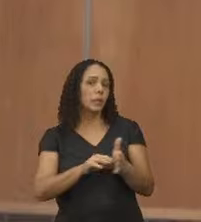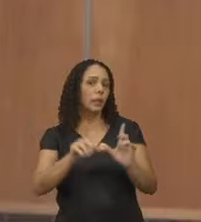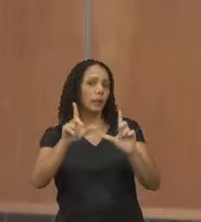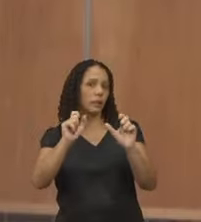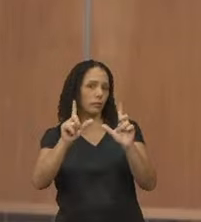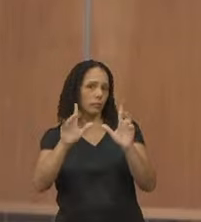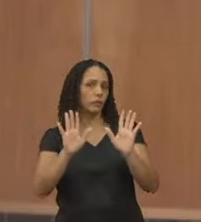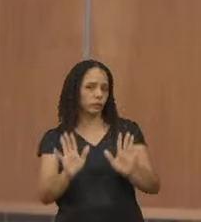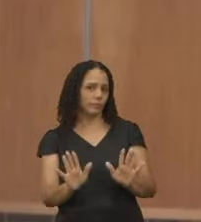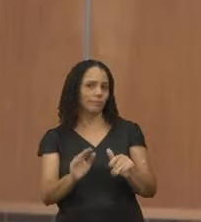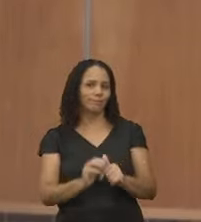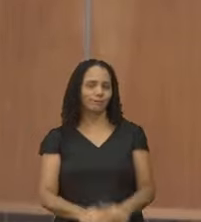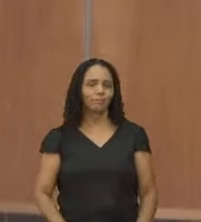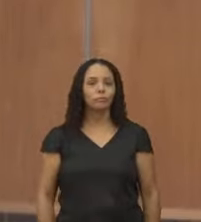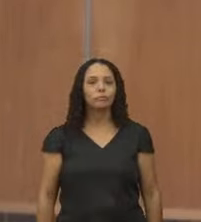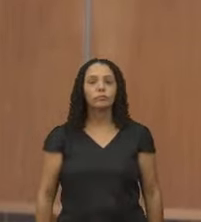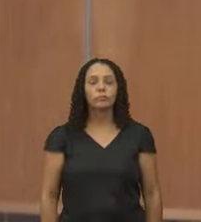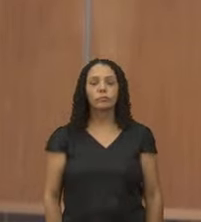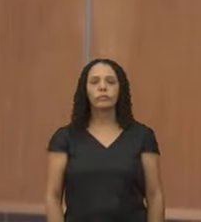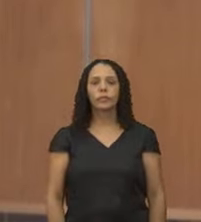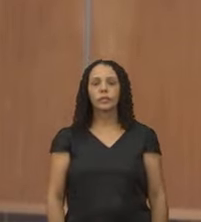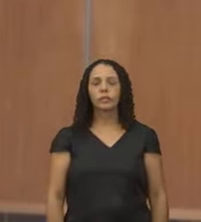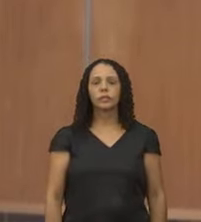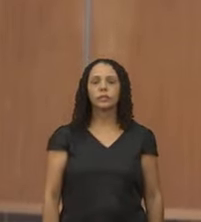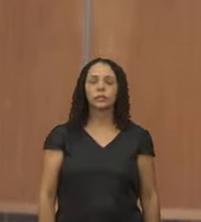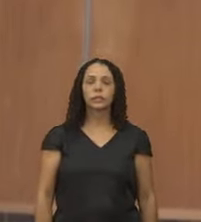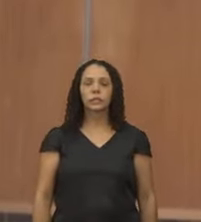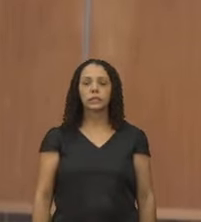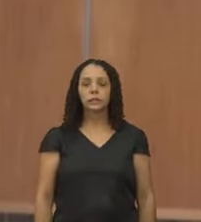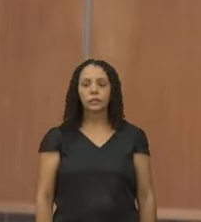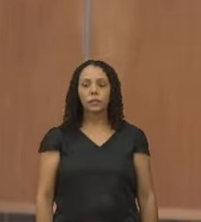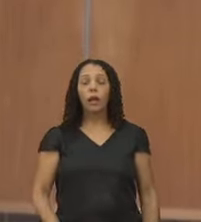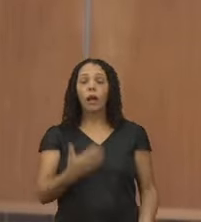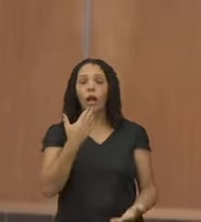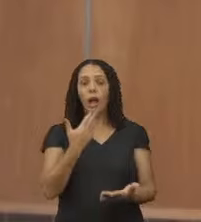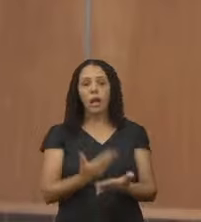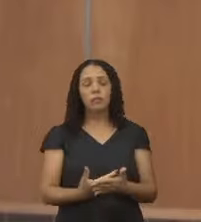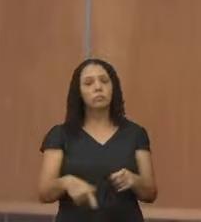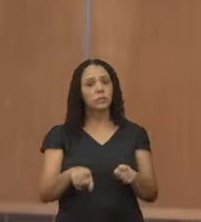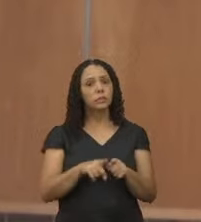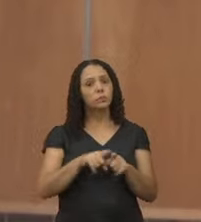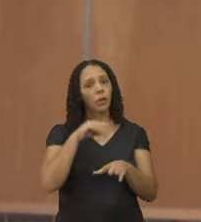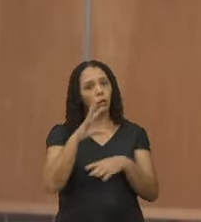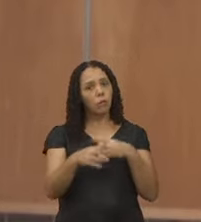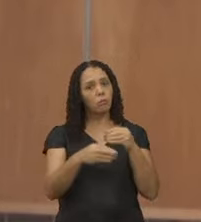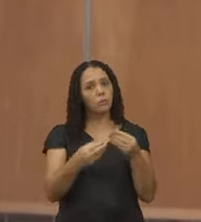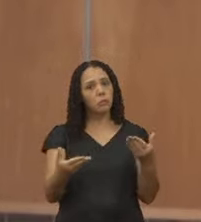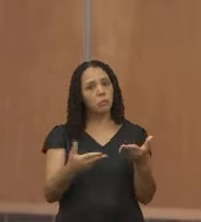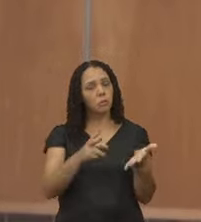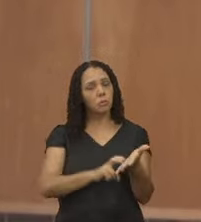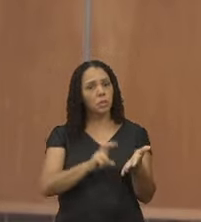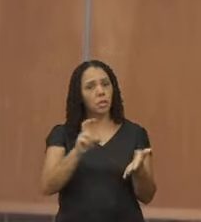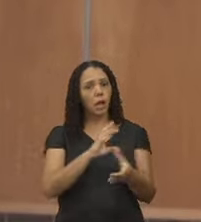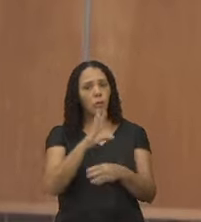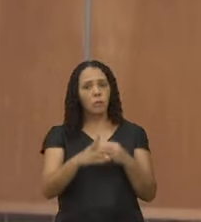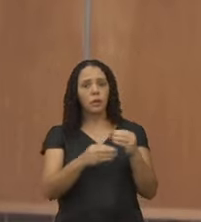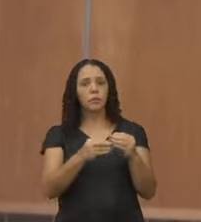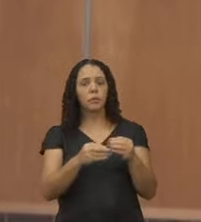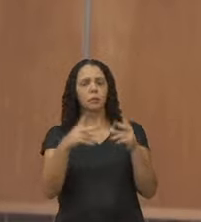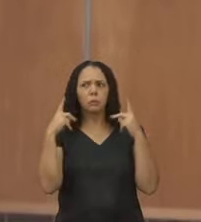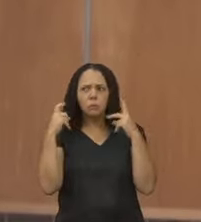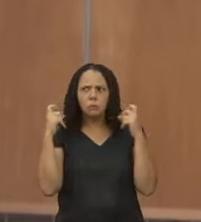E agora eu vou direto então ao assunto. Eu fui surpreendido também com a emenda, hoje pela manhã uma emenda a respeito de